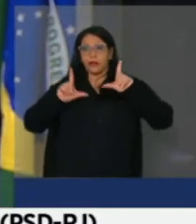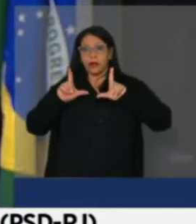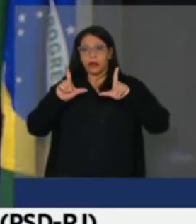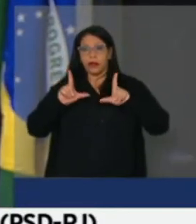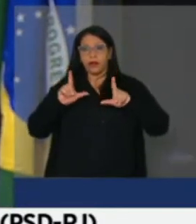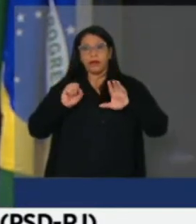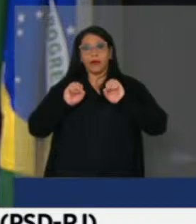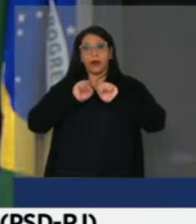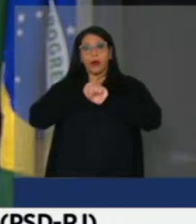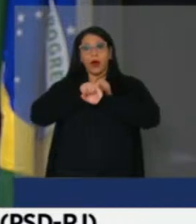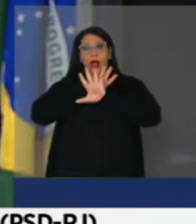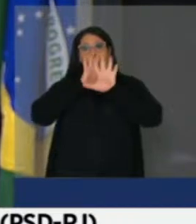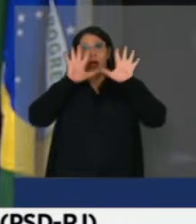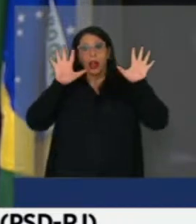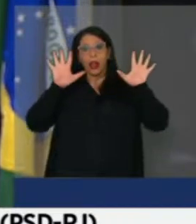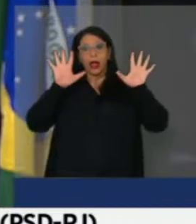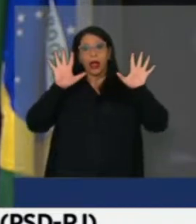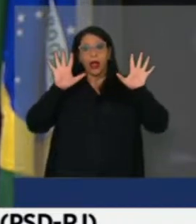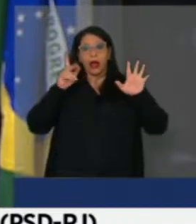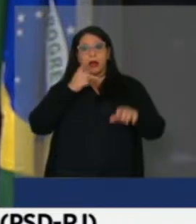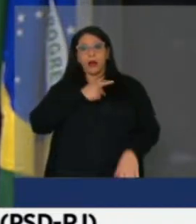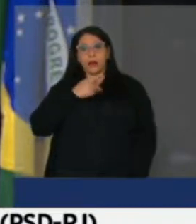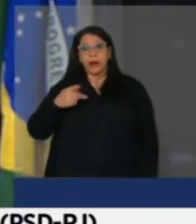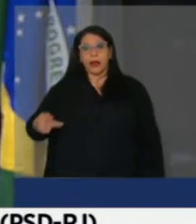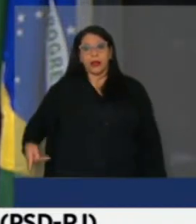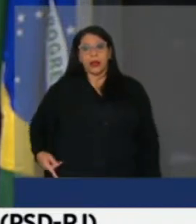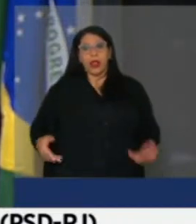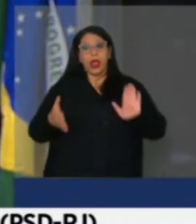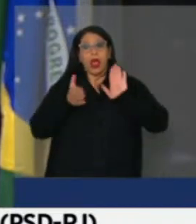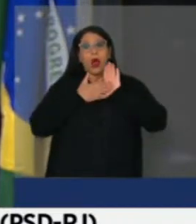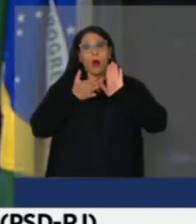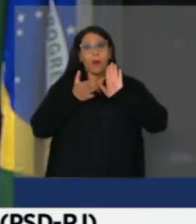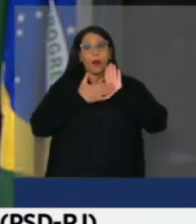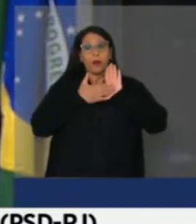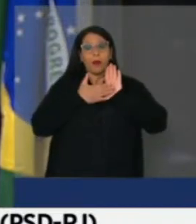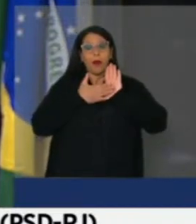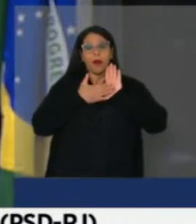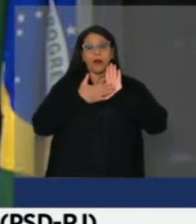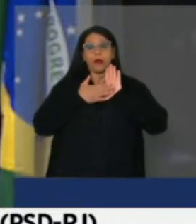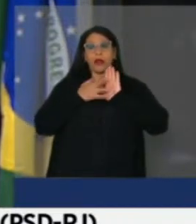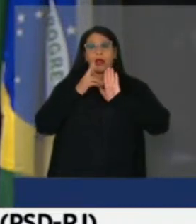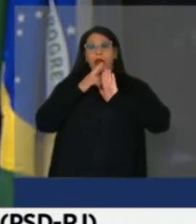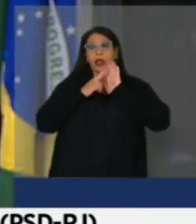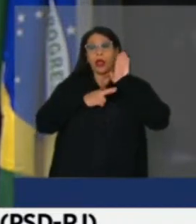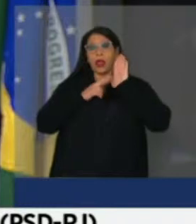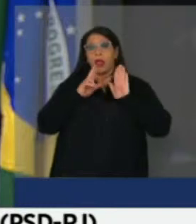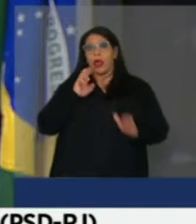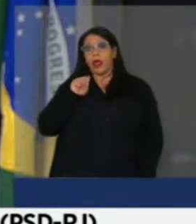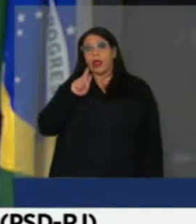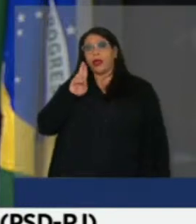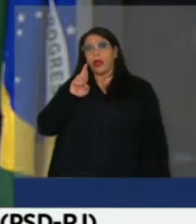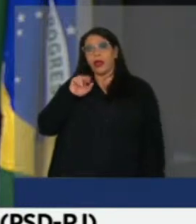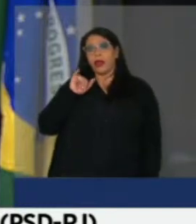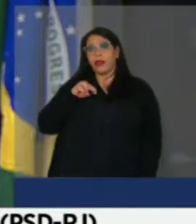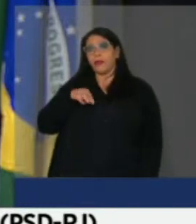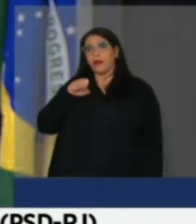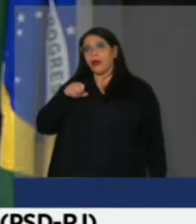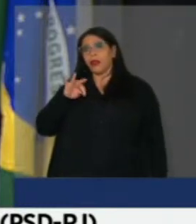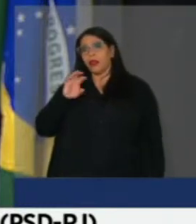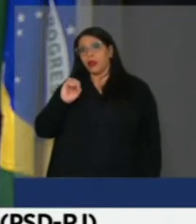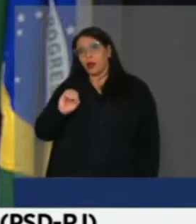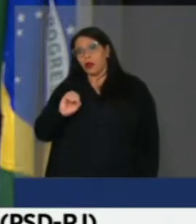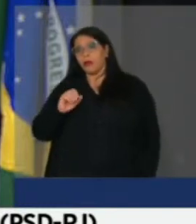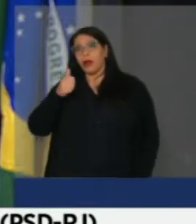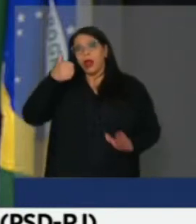muito claro, senhor presidente, que sou autor do requerimento à mesa para apreciação